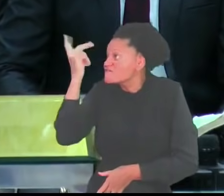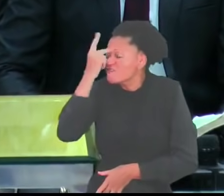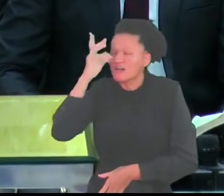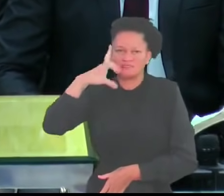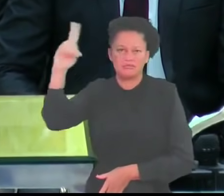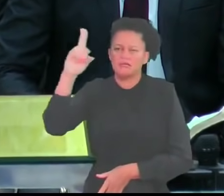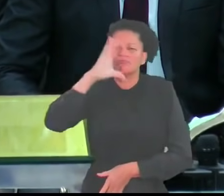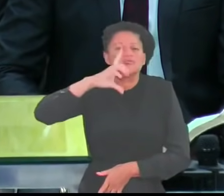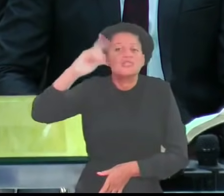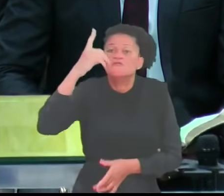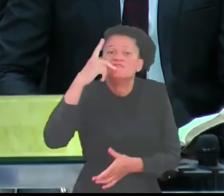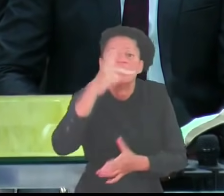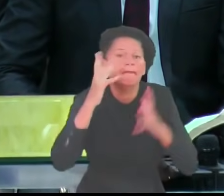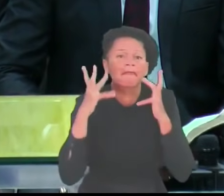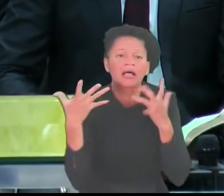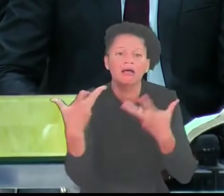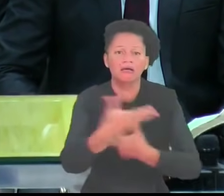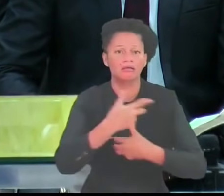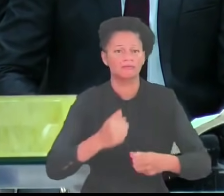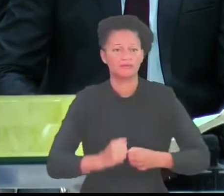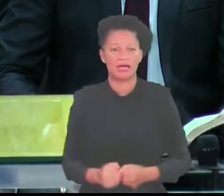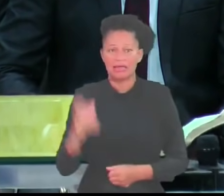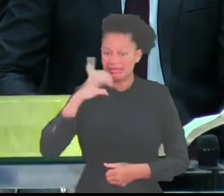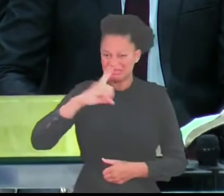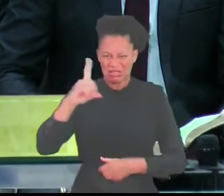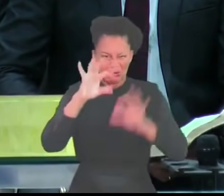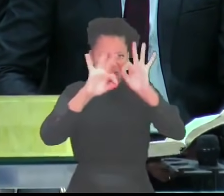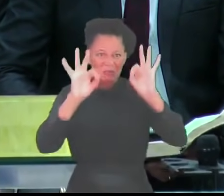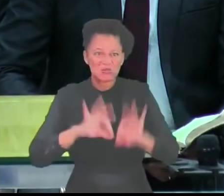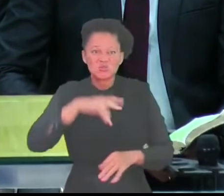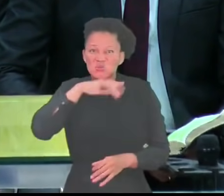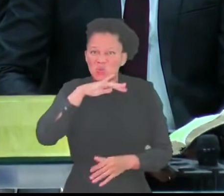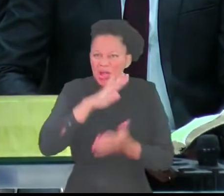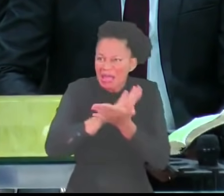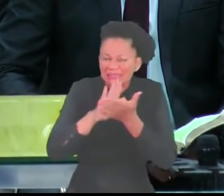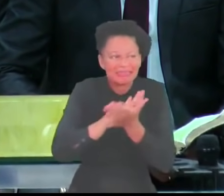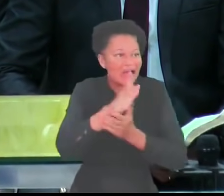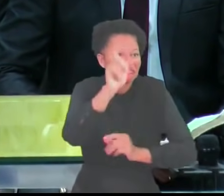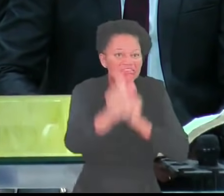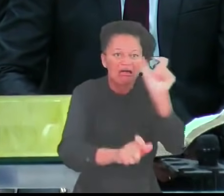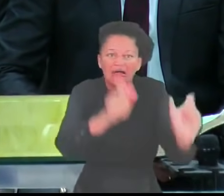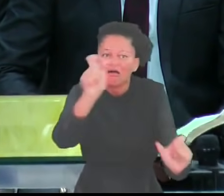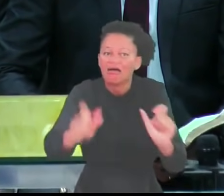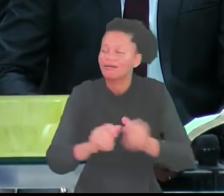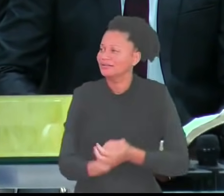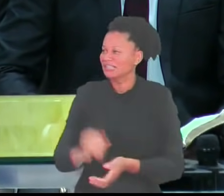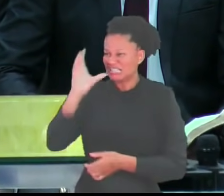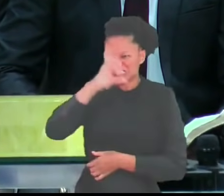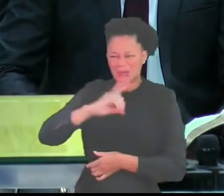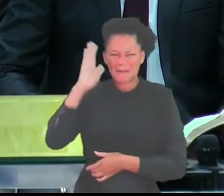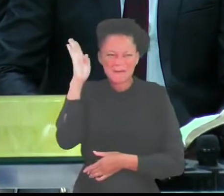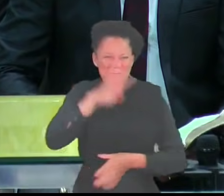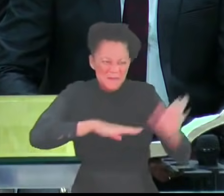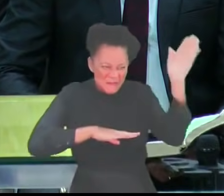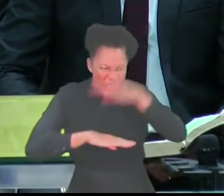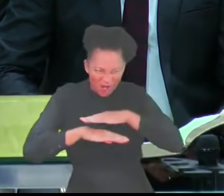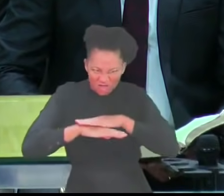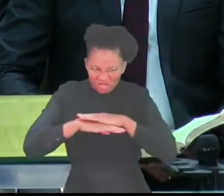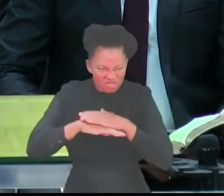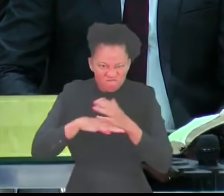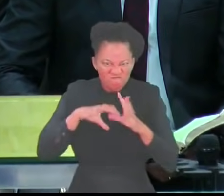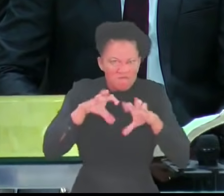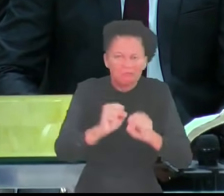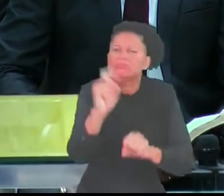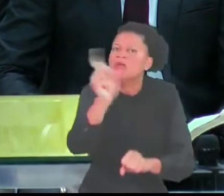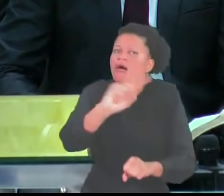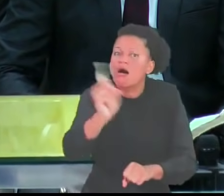maravilhoso. Deus não tem plano ruim com ninguém. Deus não tem plano mal com ninguém. Ainda